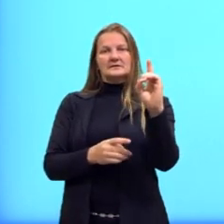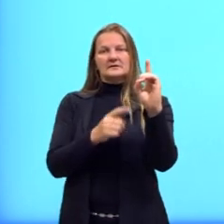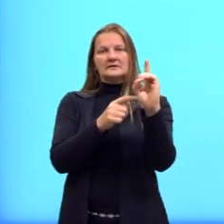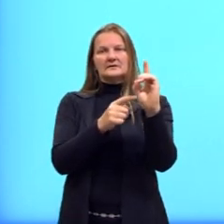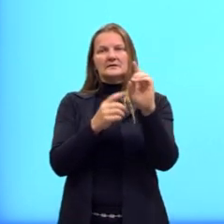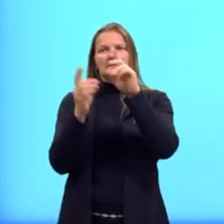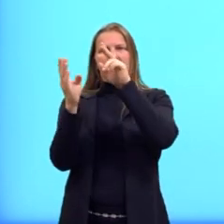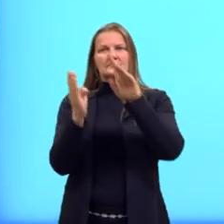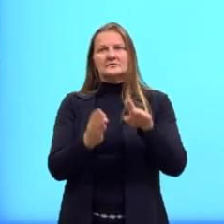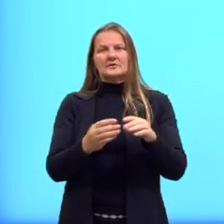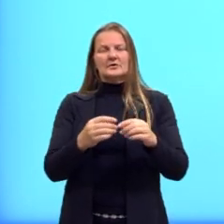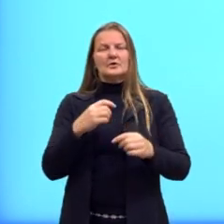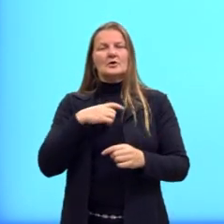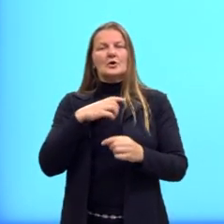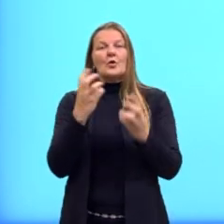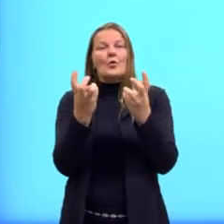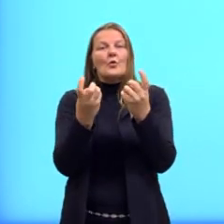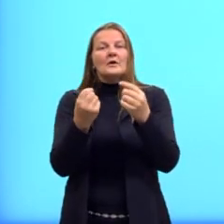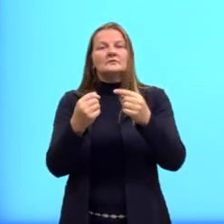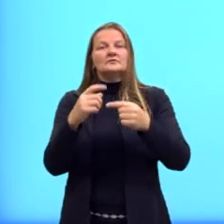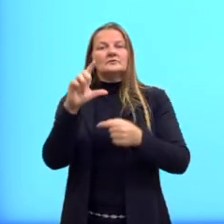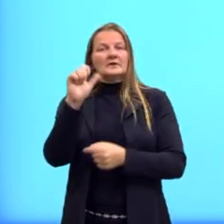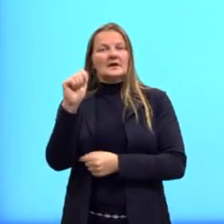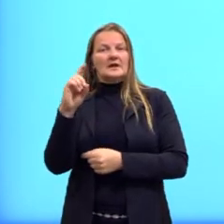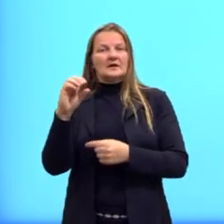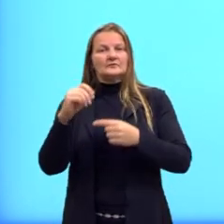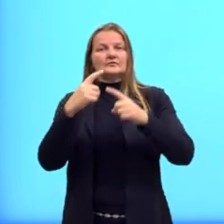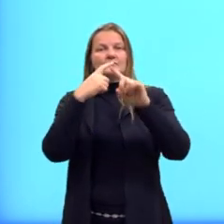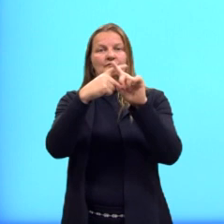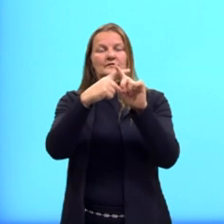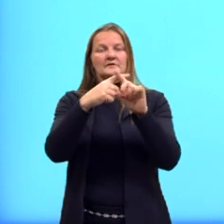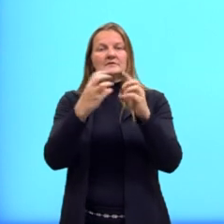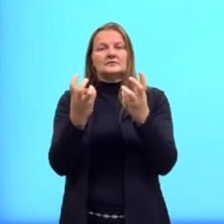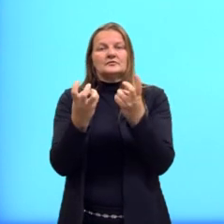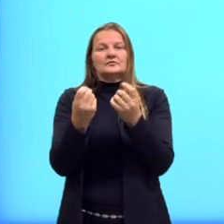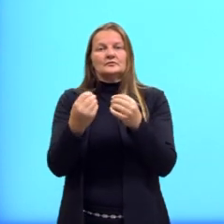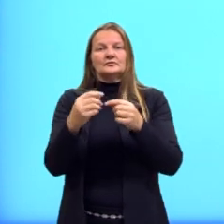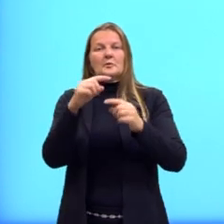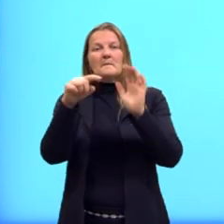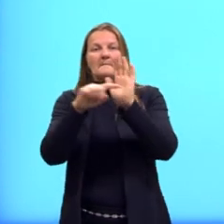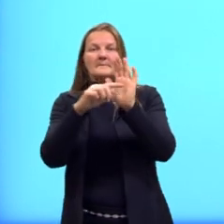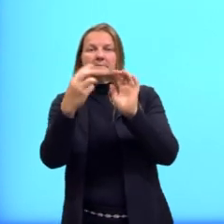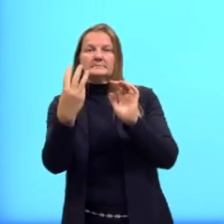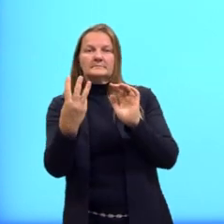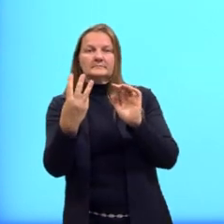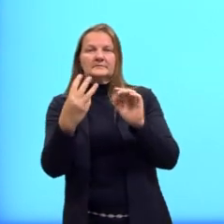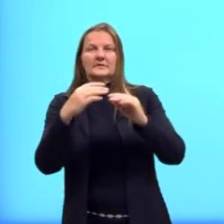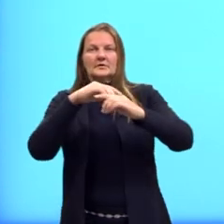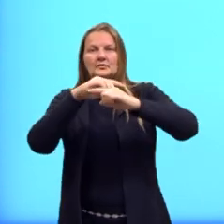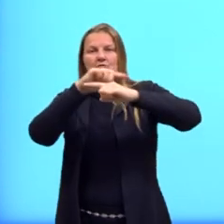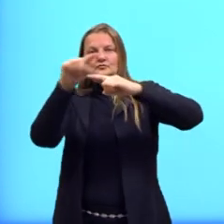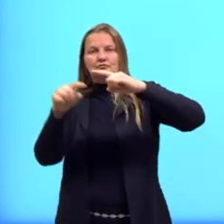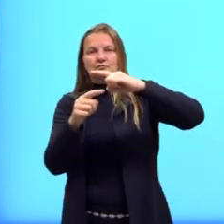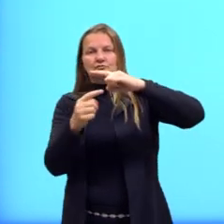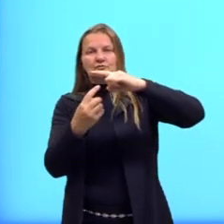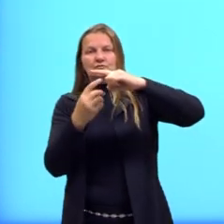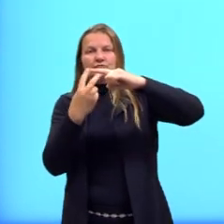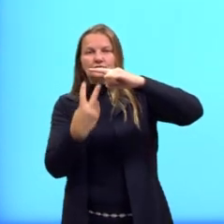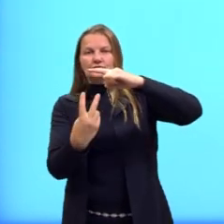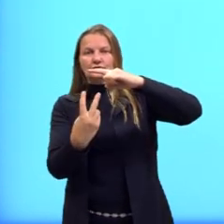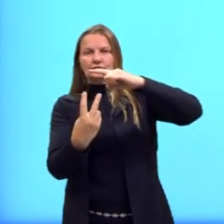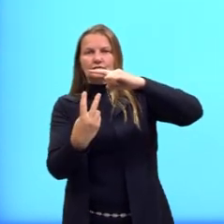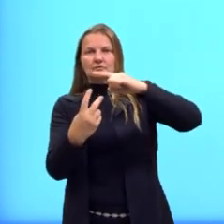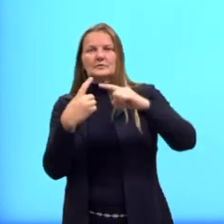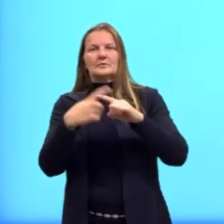dada por um número de lados vezes número de lados menos três tudo isso dividido por 2